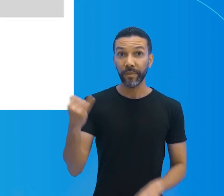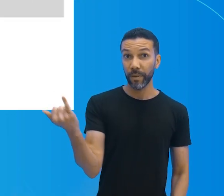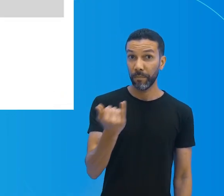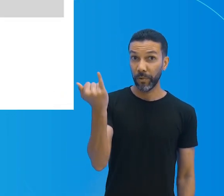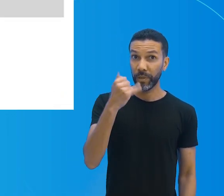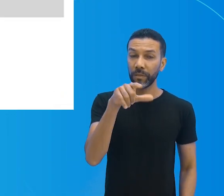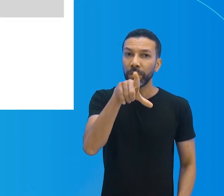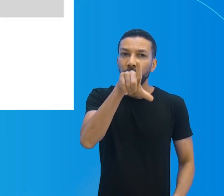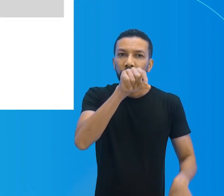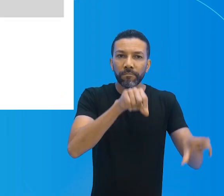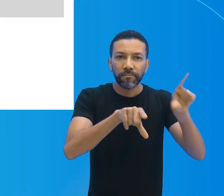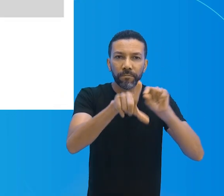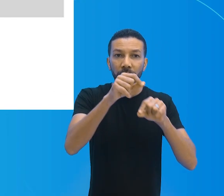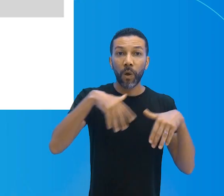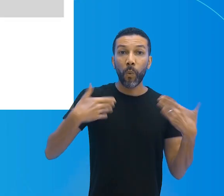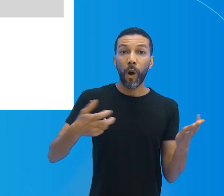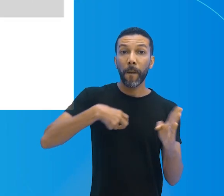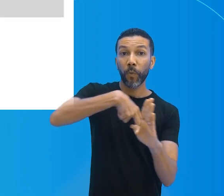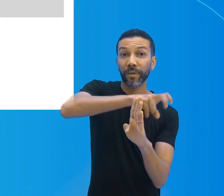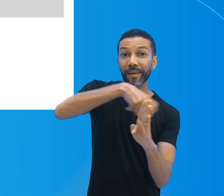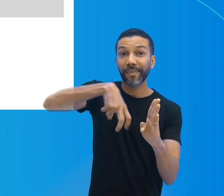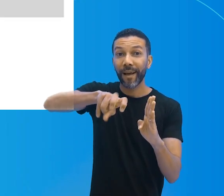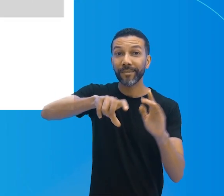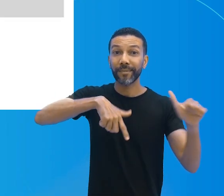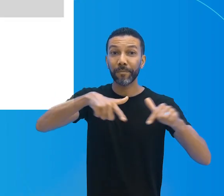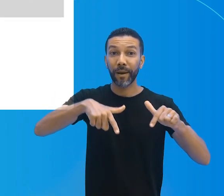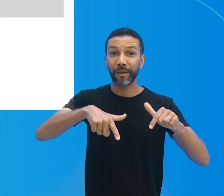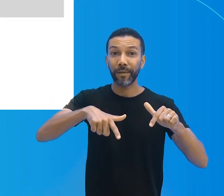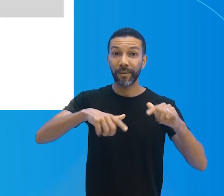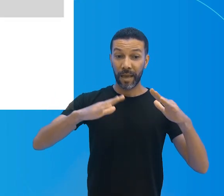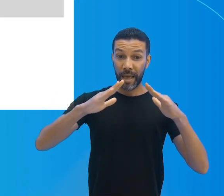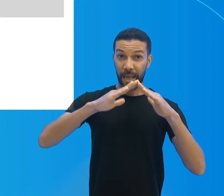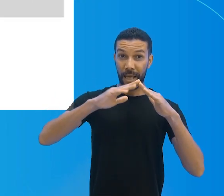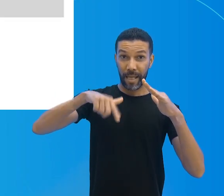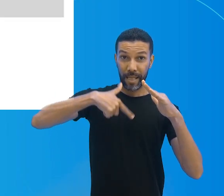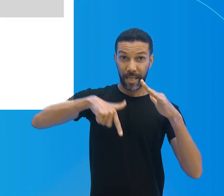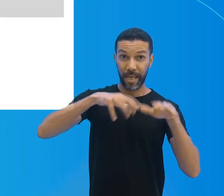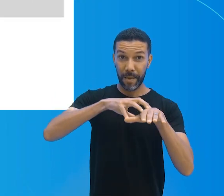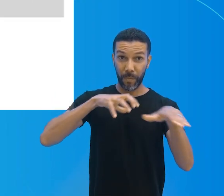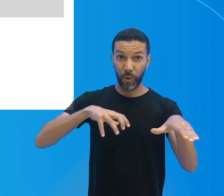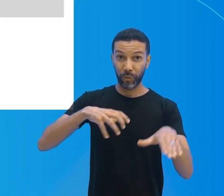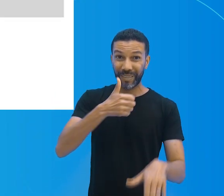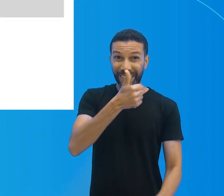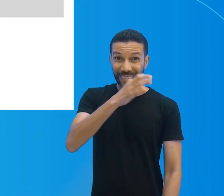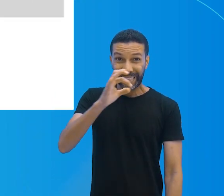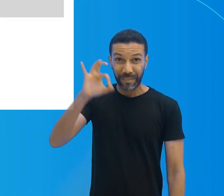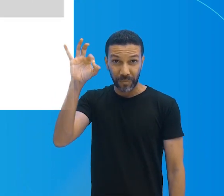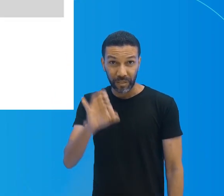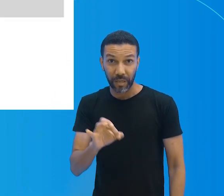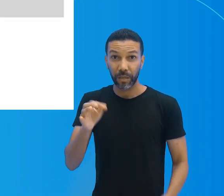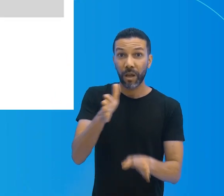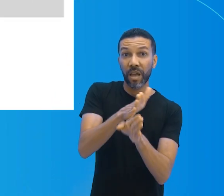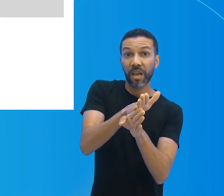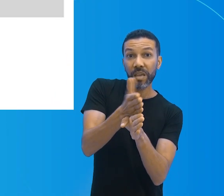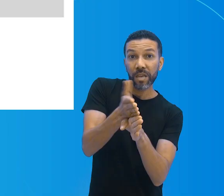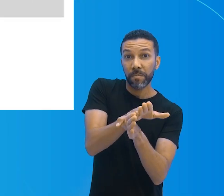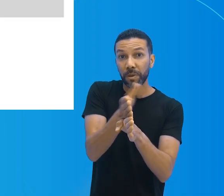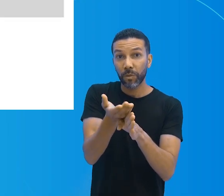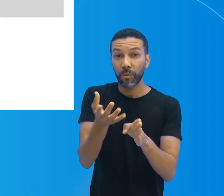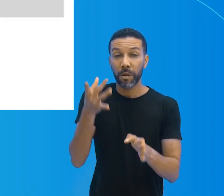Importante selecionar a sua modalidade de trabalho, né? Sempre lembrando que isso